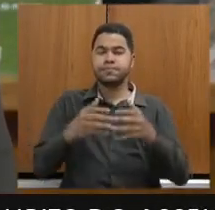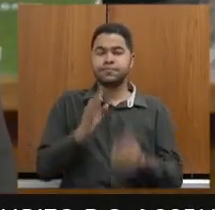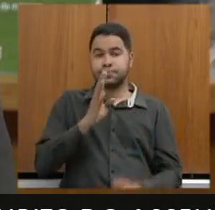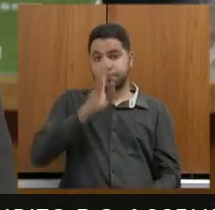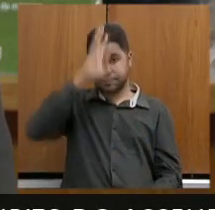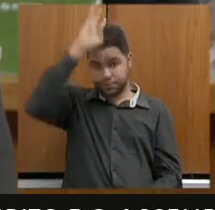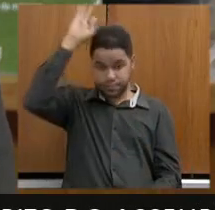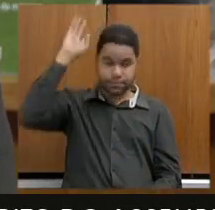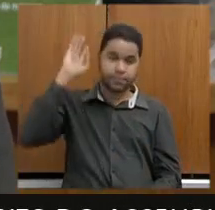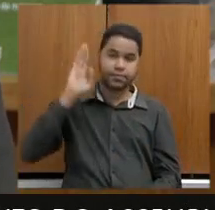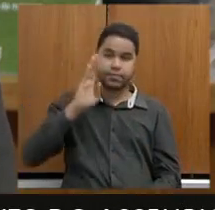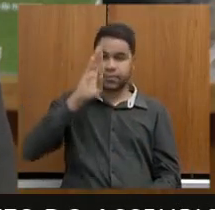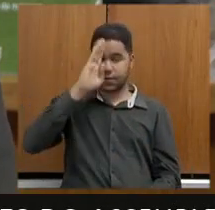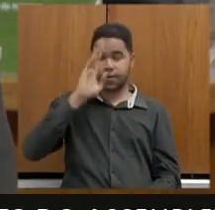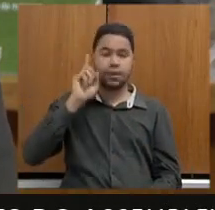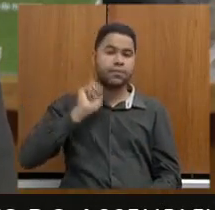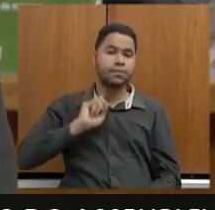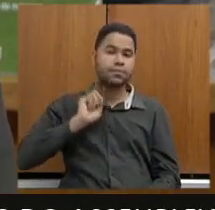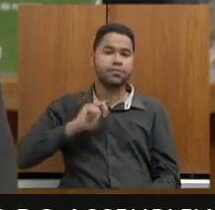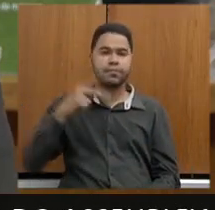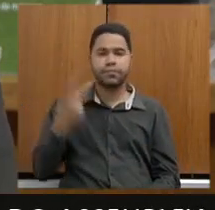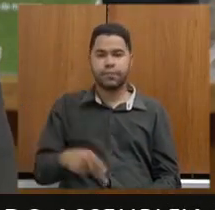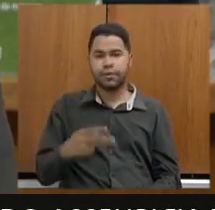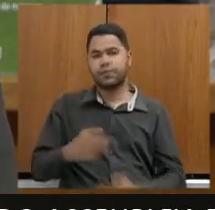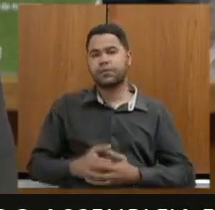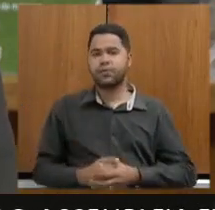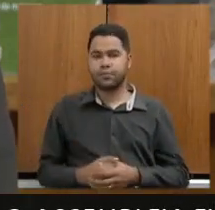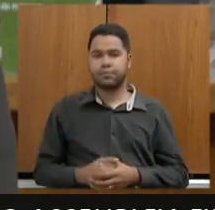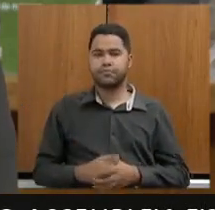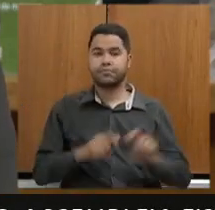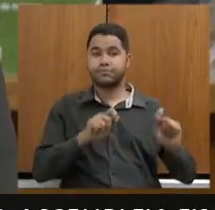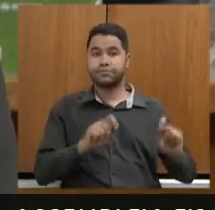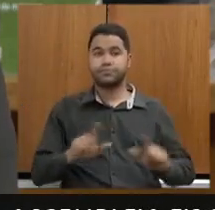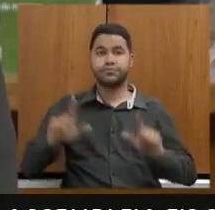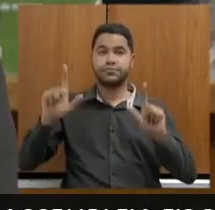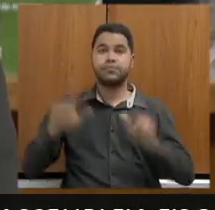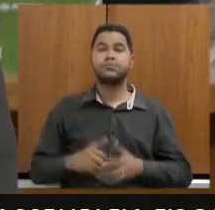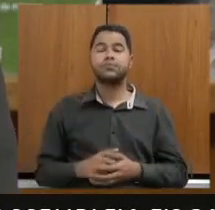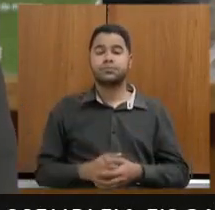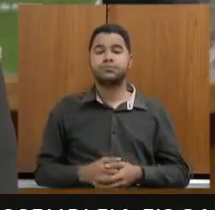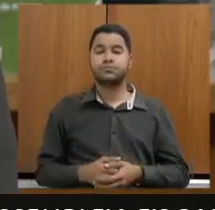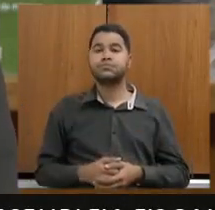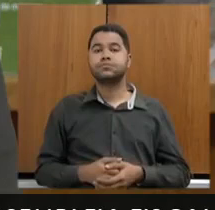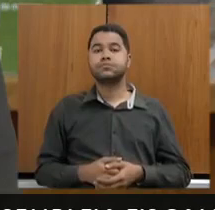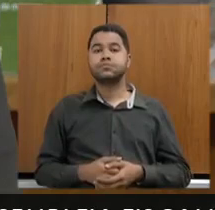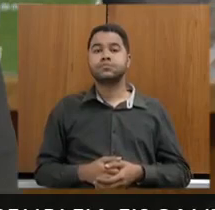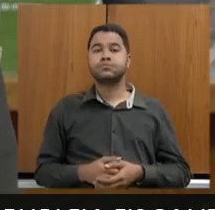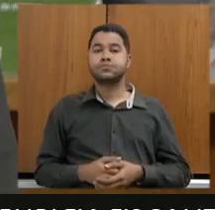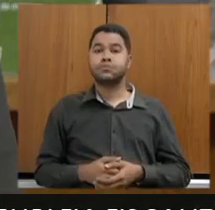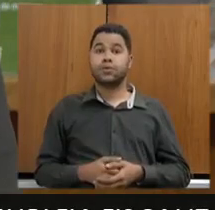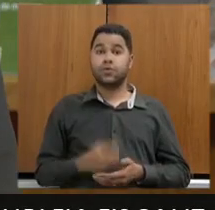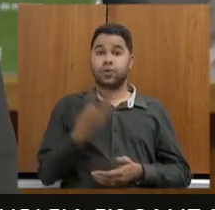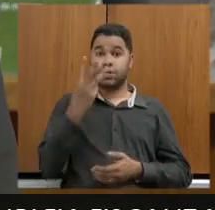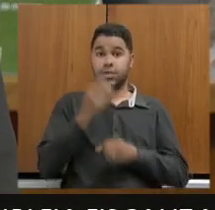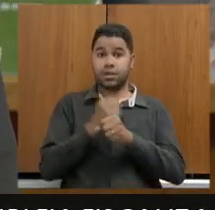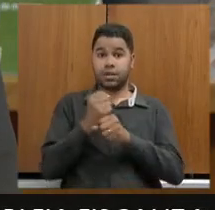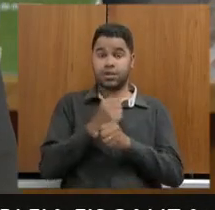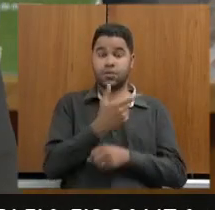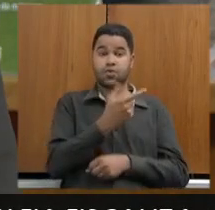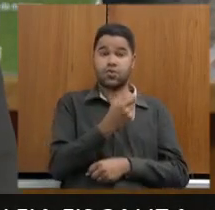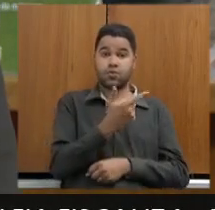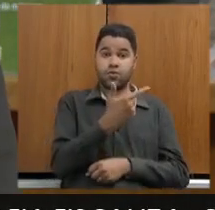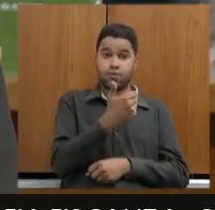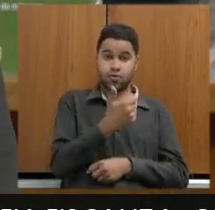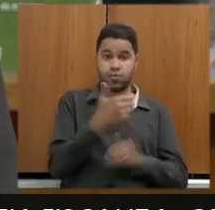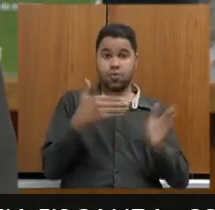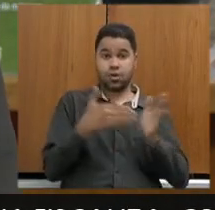Militar de Minas Gerais próximo por favor Ah então dentro do triênio 21 22